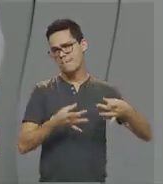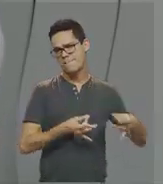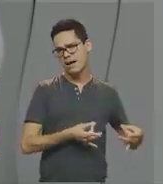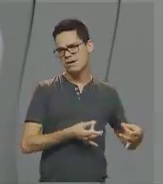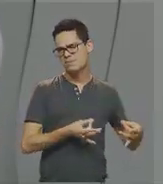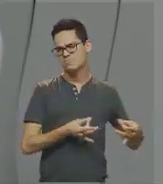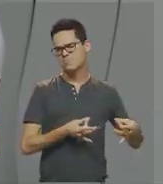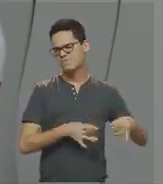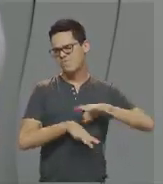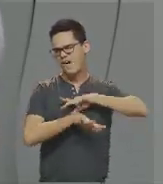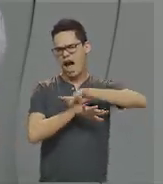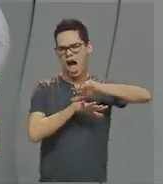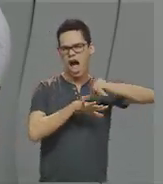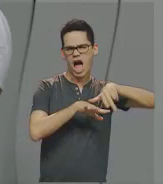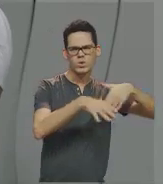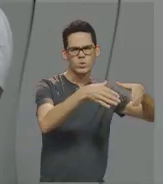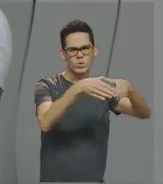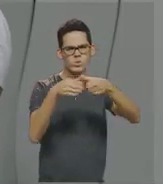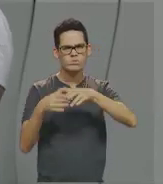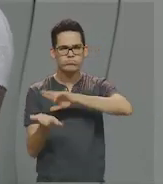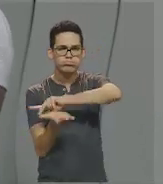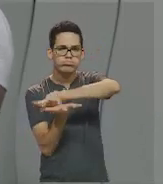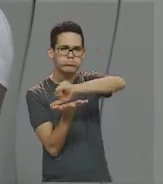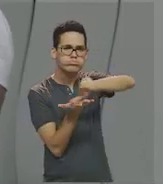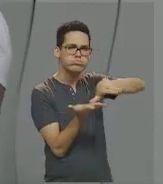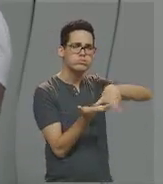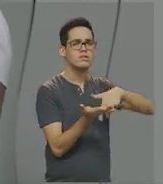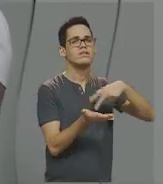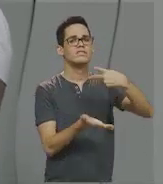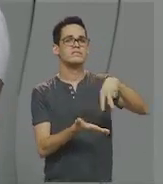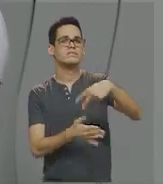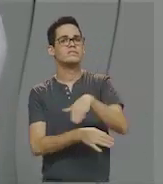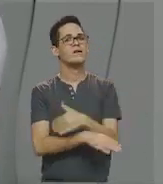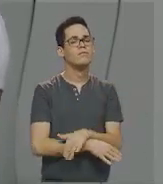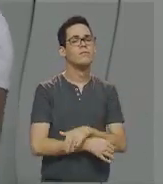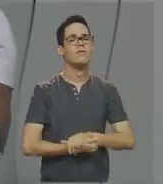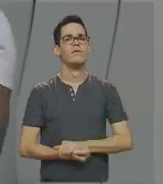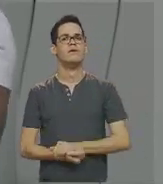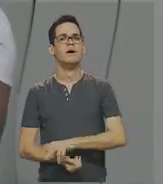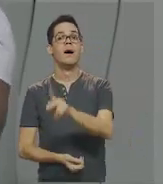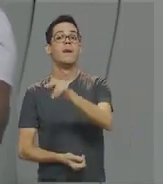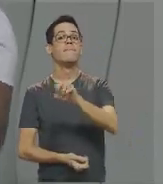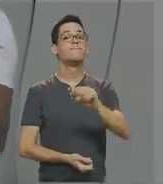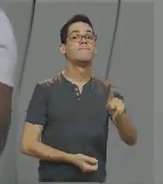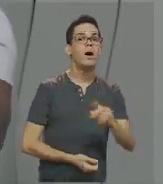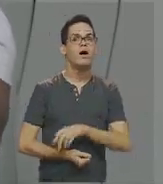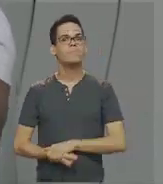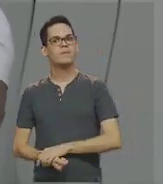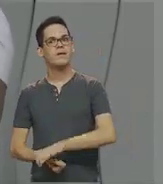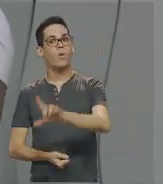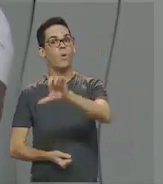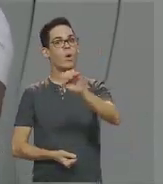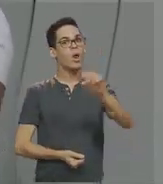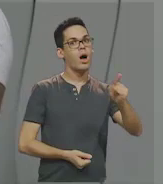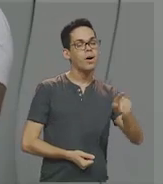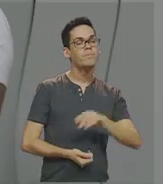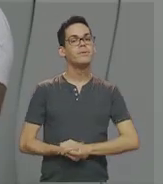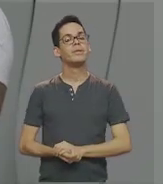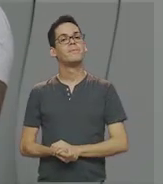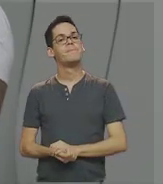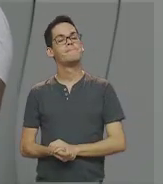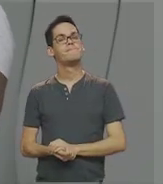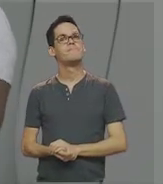de grupos de movimentos, né, das danças urbanas, como o pop, o lock,